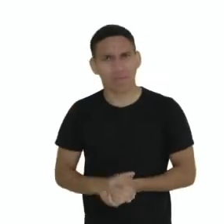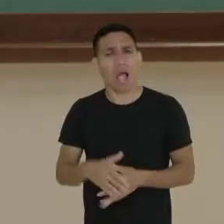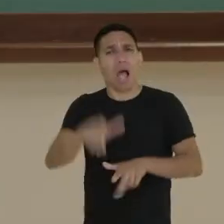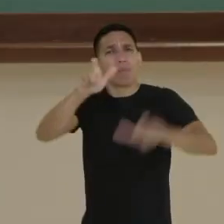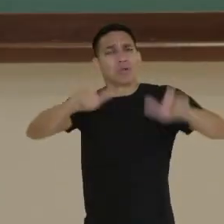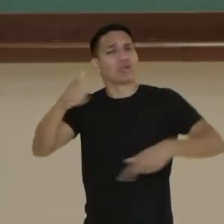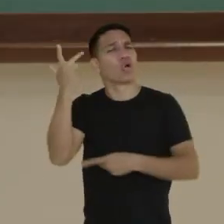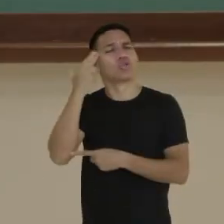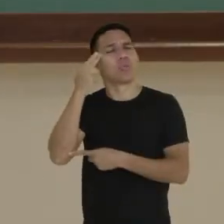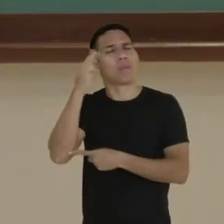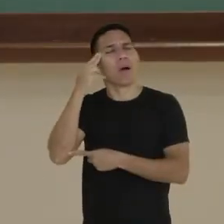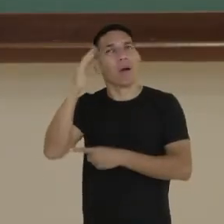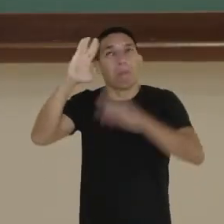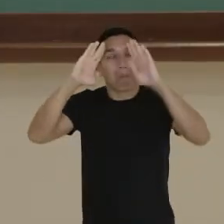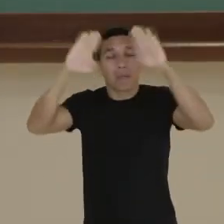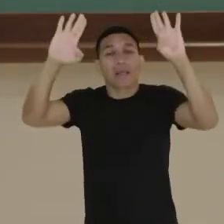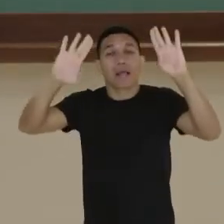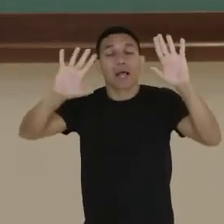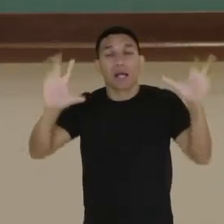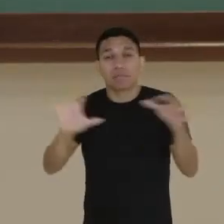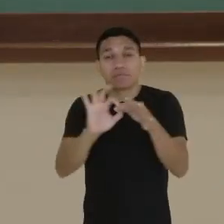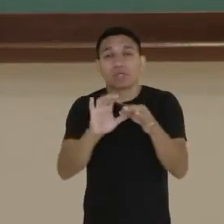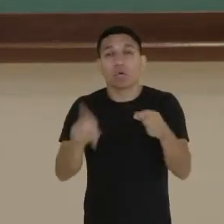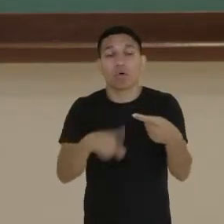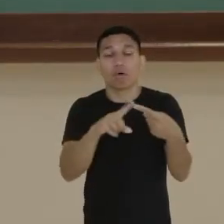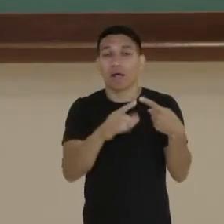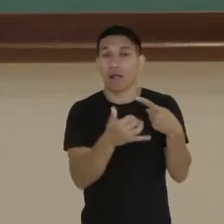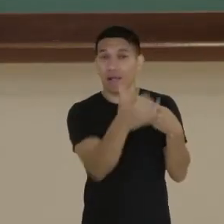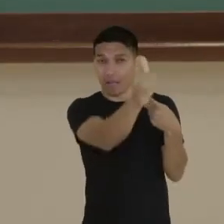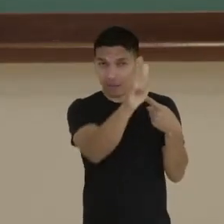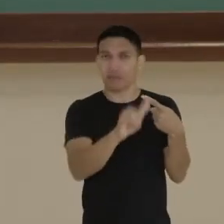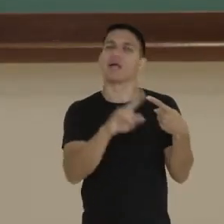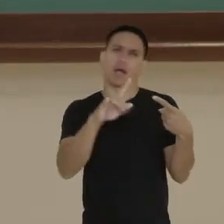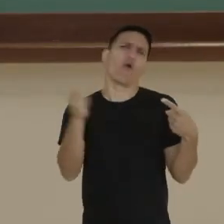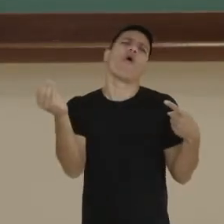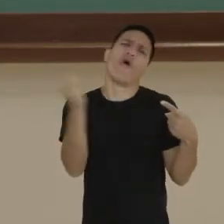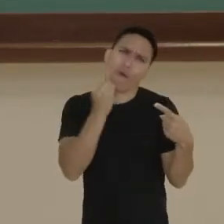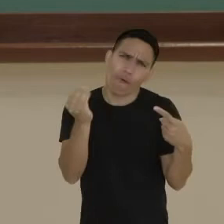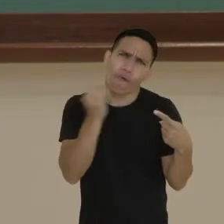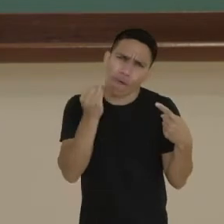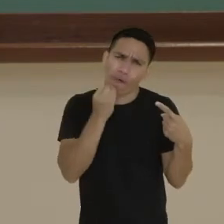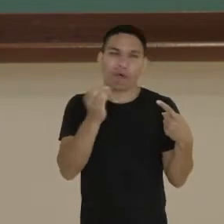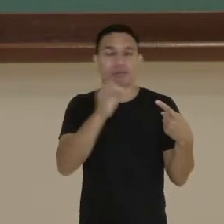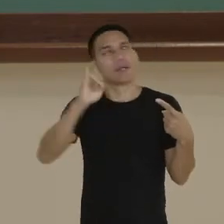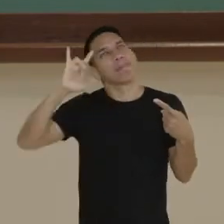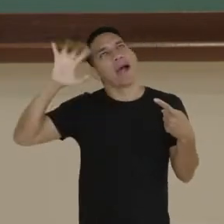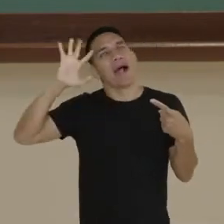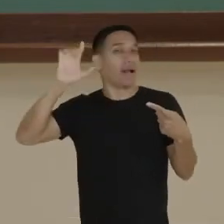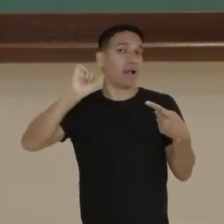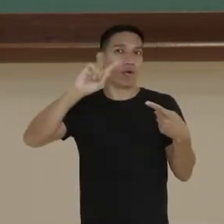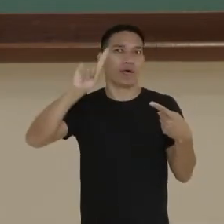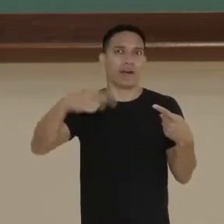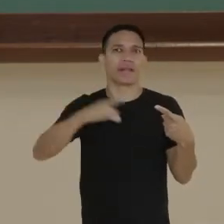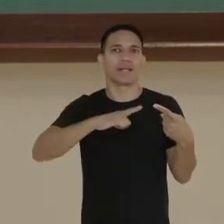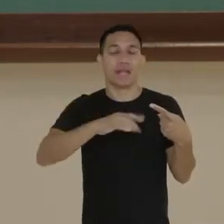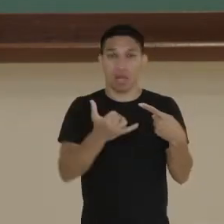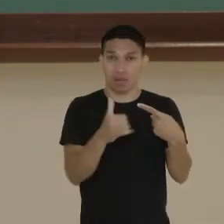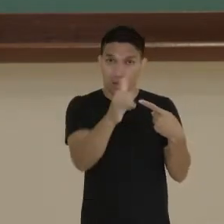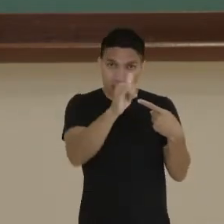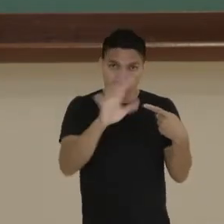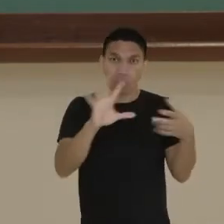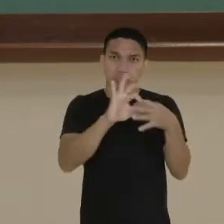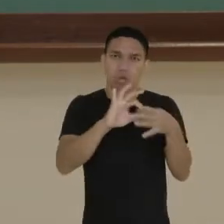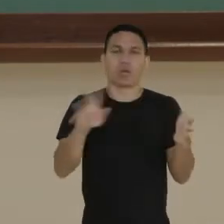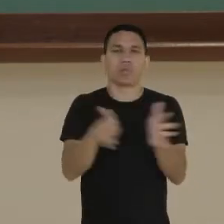normalmente a duas coisas básicas. A eletricidade, e é óbvio, né? Porque se você for imaginar, a eletricidade está no nosso dia a